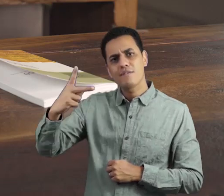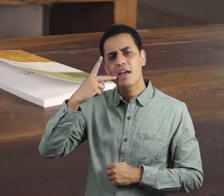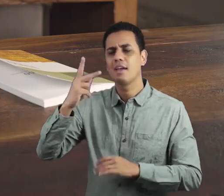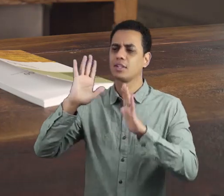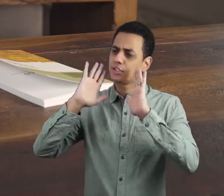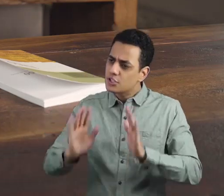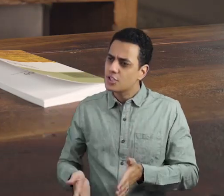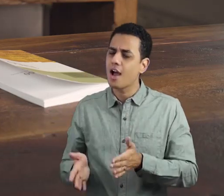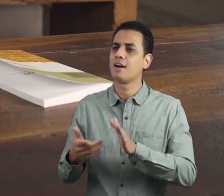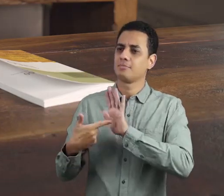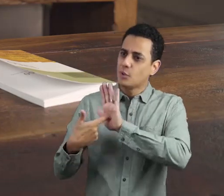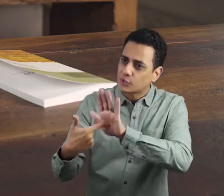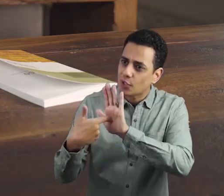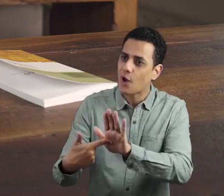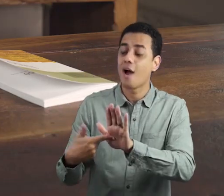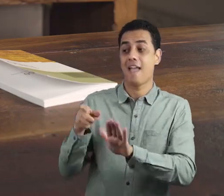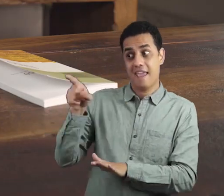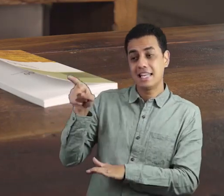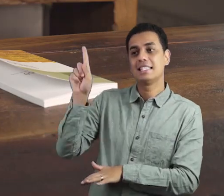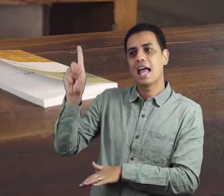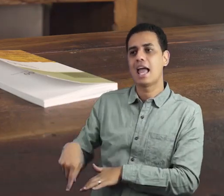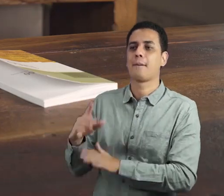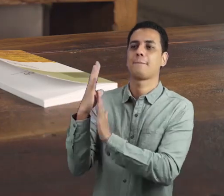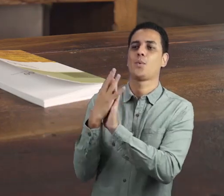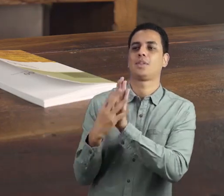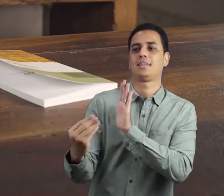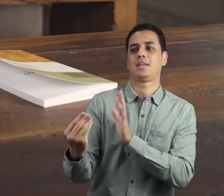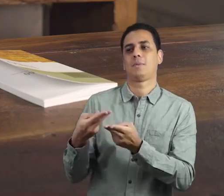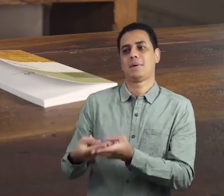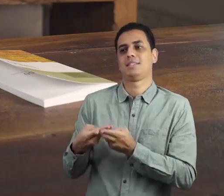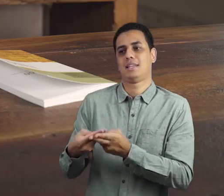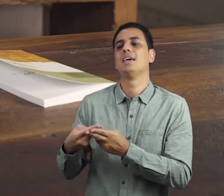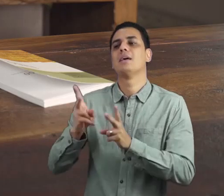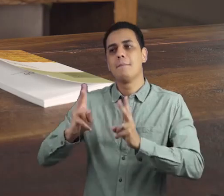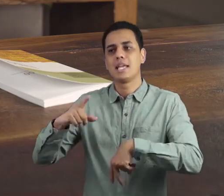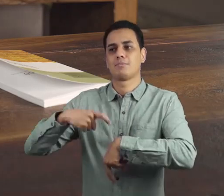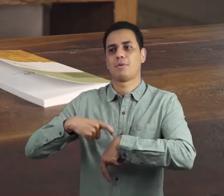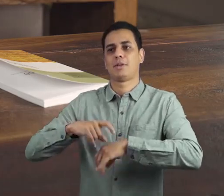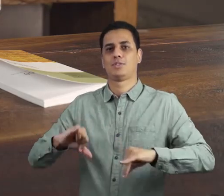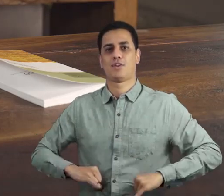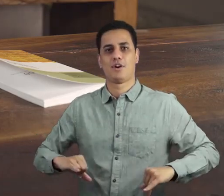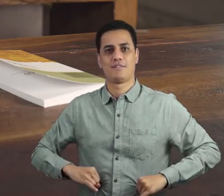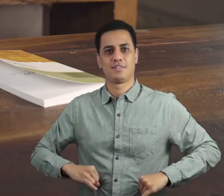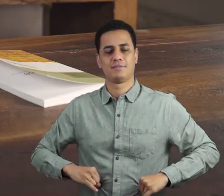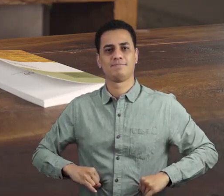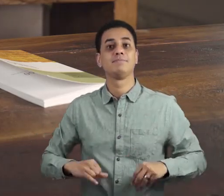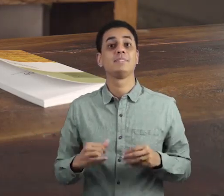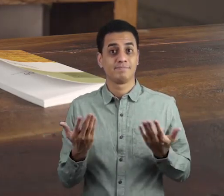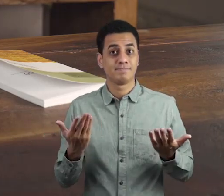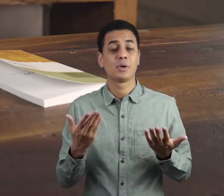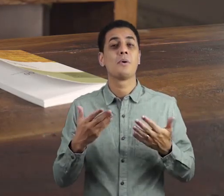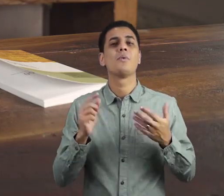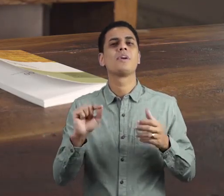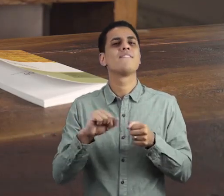o clamor. Terceiro lugar, seja paciente. Até quando esperar, Técio? É muito difícil. Já